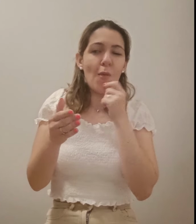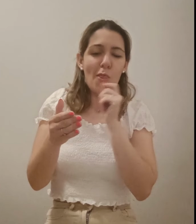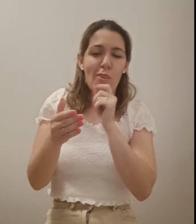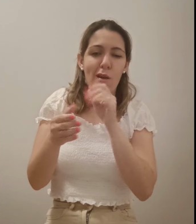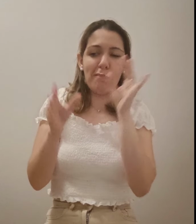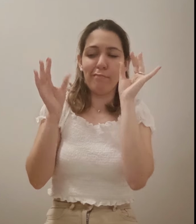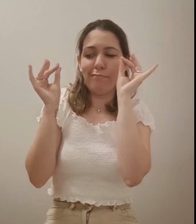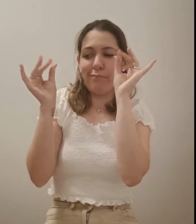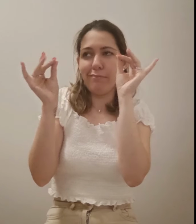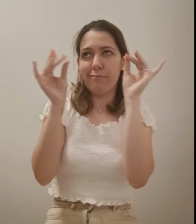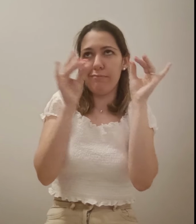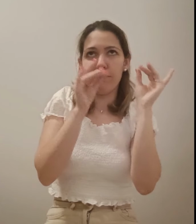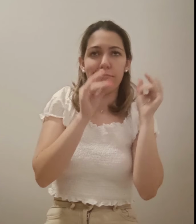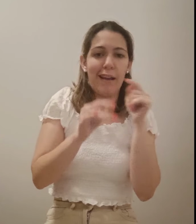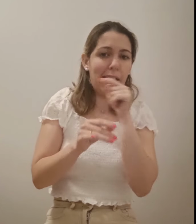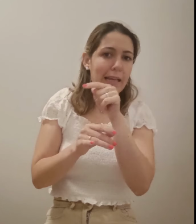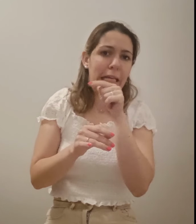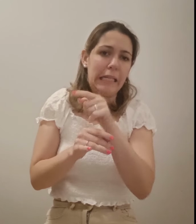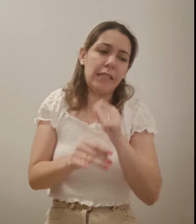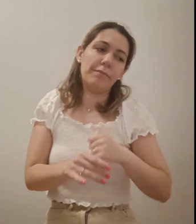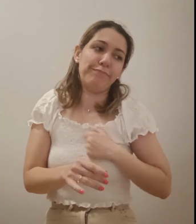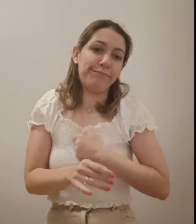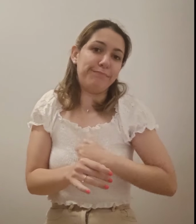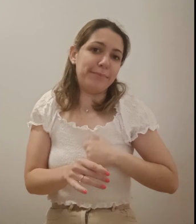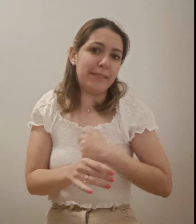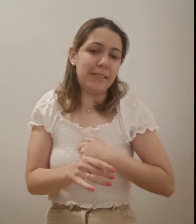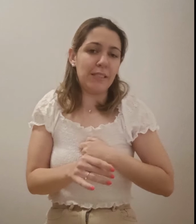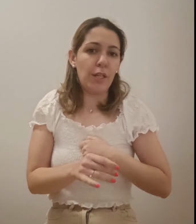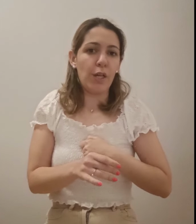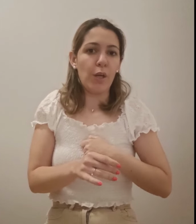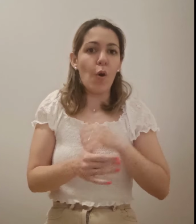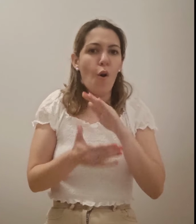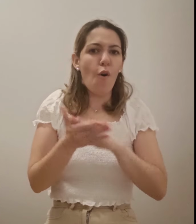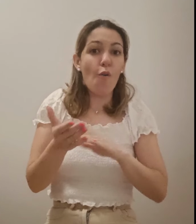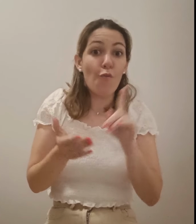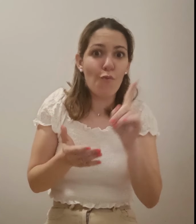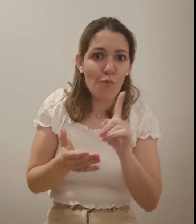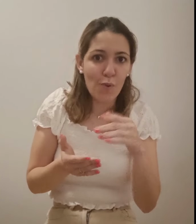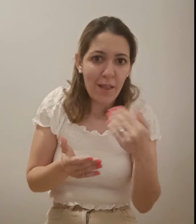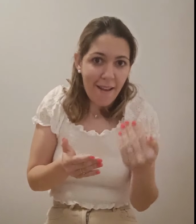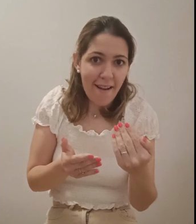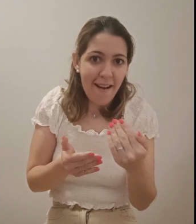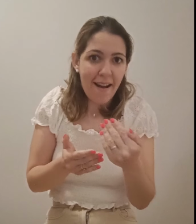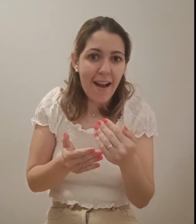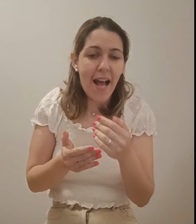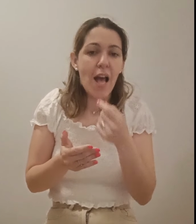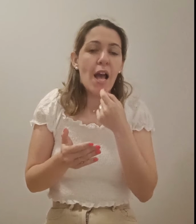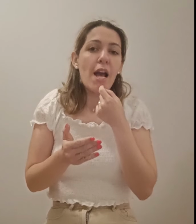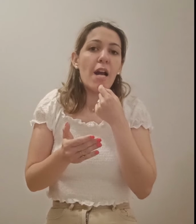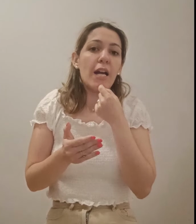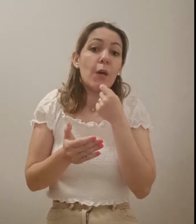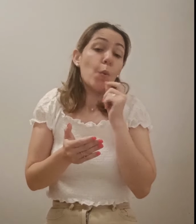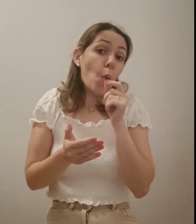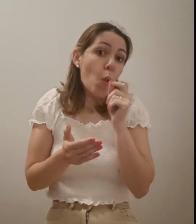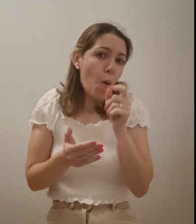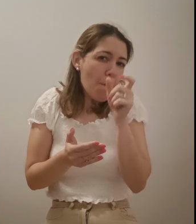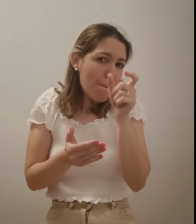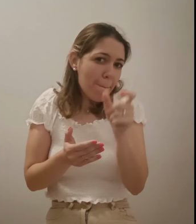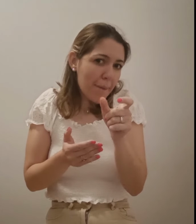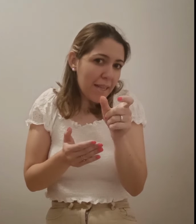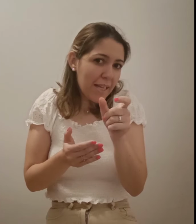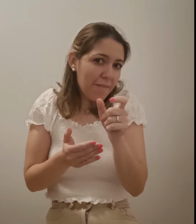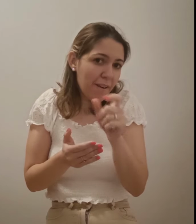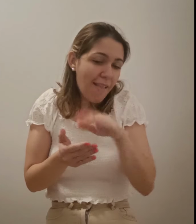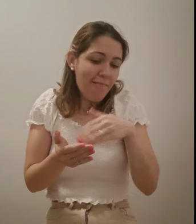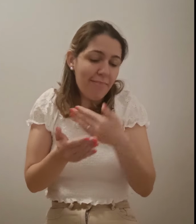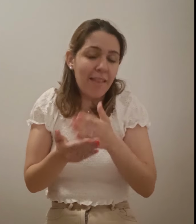com o nome até o desgraçado amuar. Houve um que até lhe quis dar um diminutivo que o protegesse daquele inferno, mas